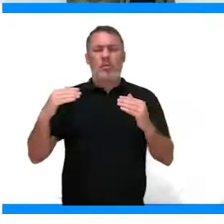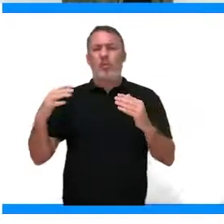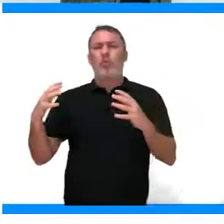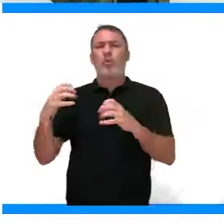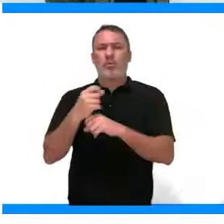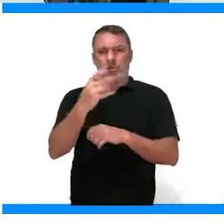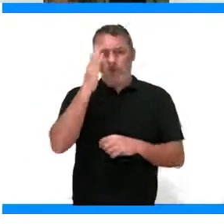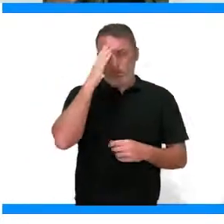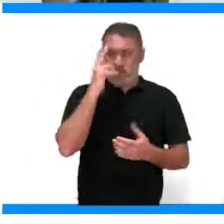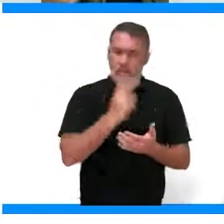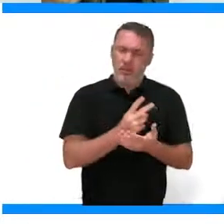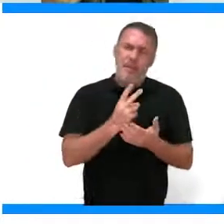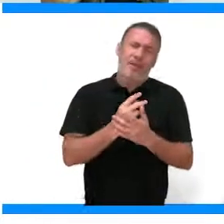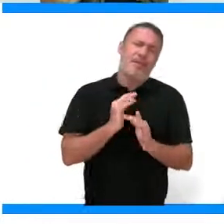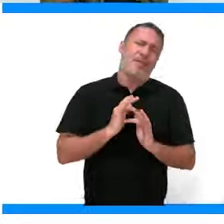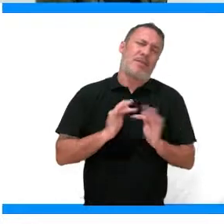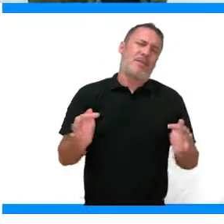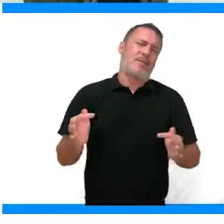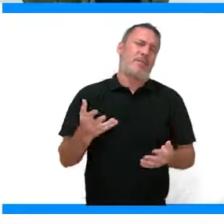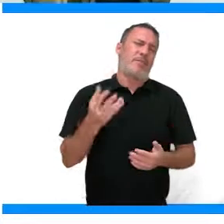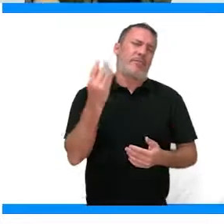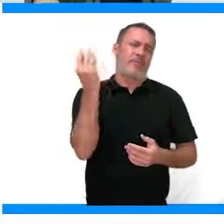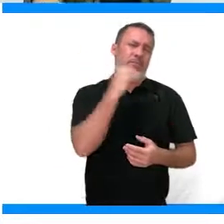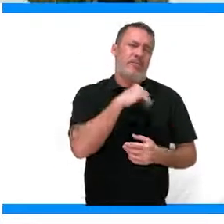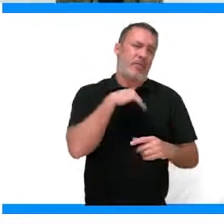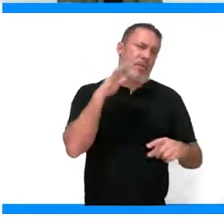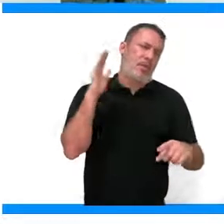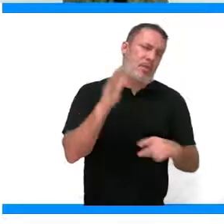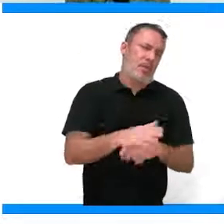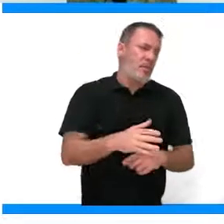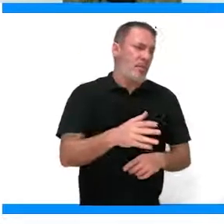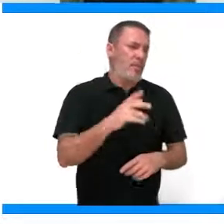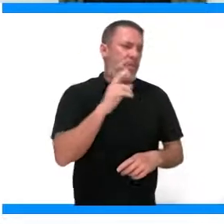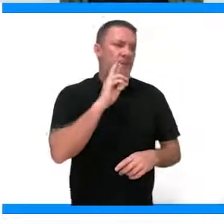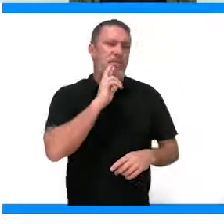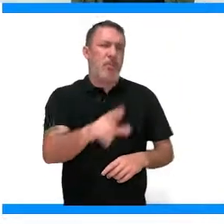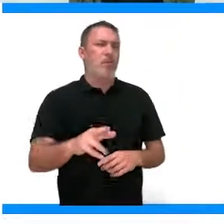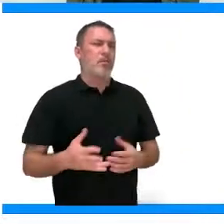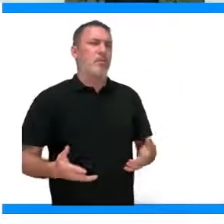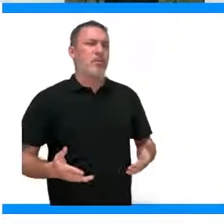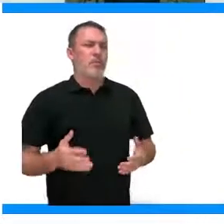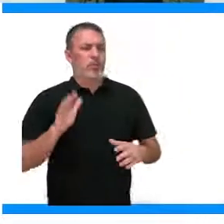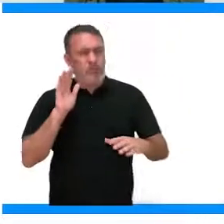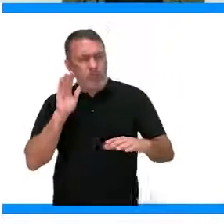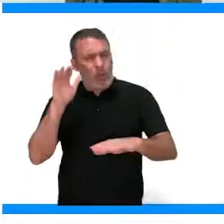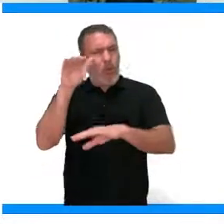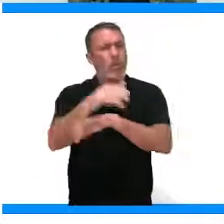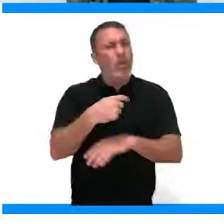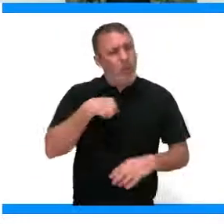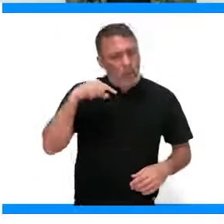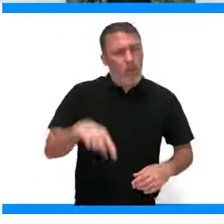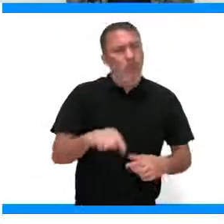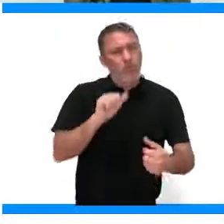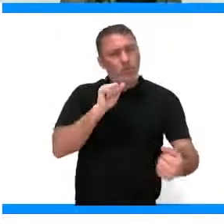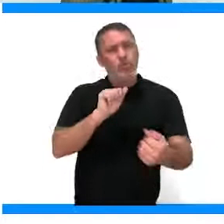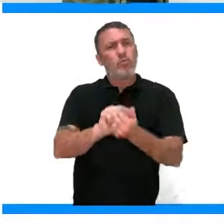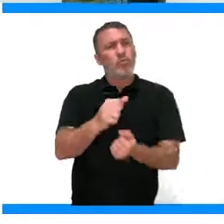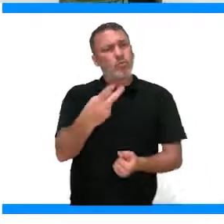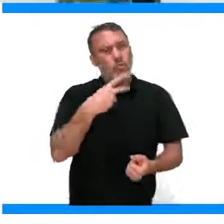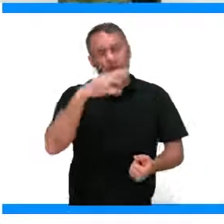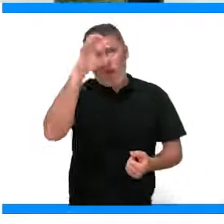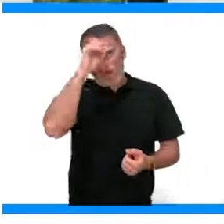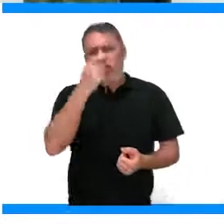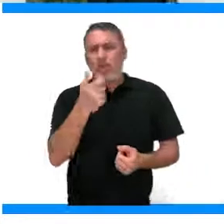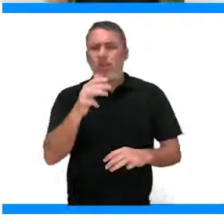É simples, meu moleque. Aqui é hacker. Eu tô aqui. E você